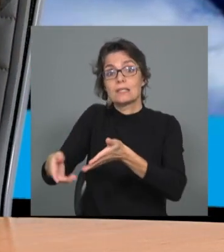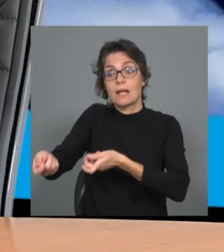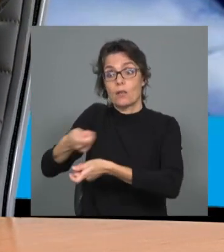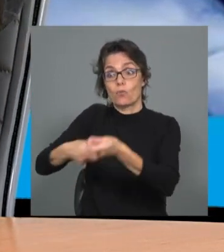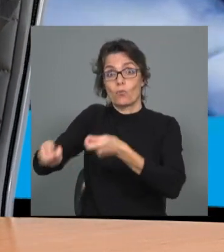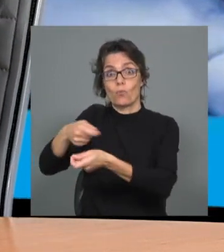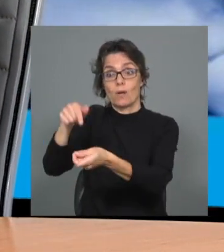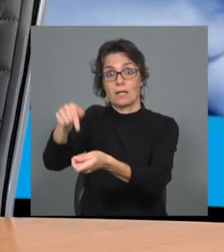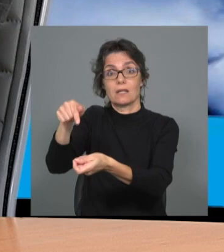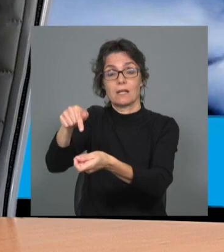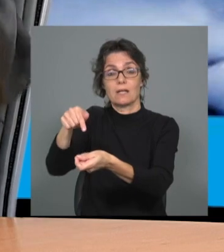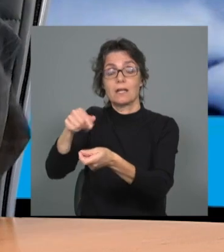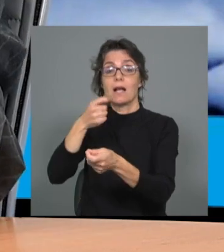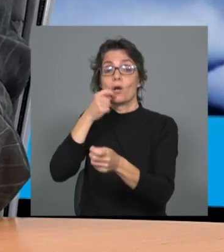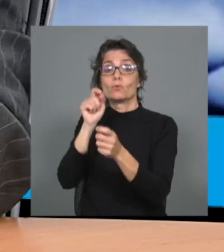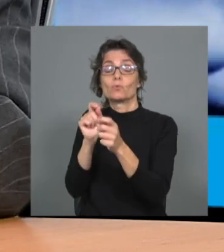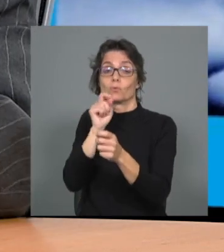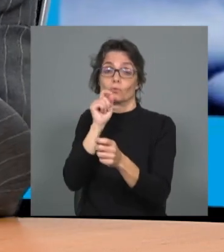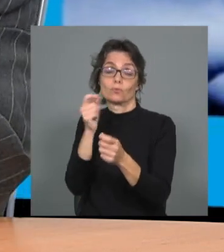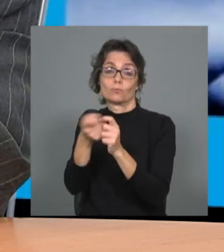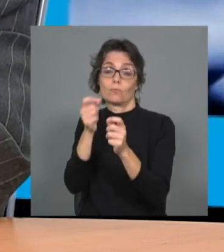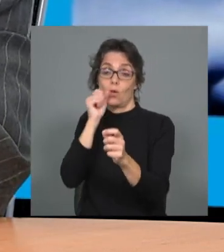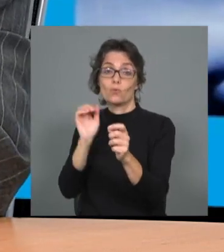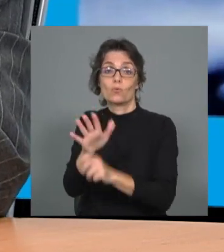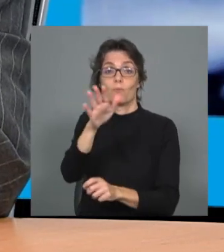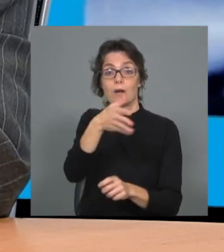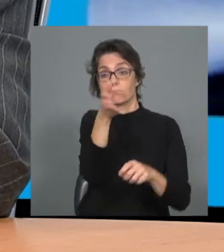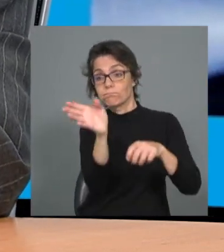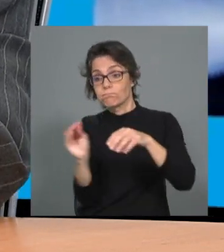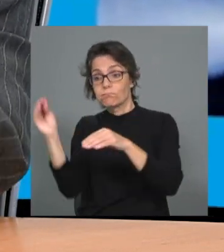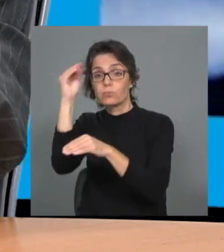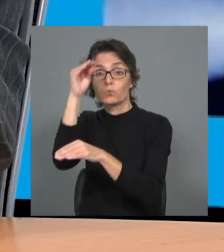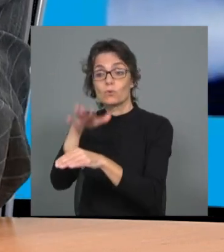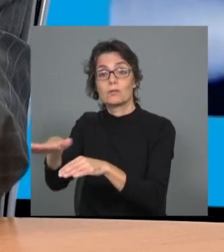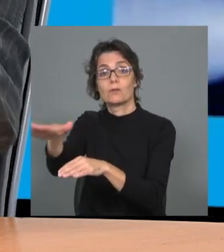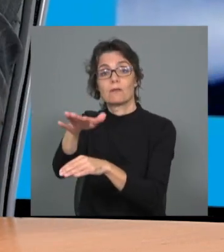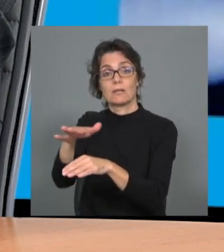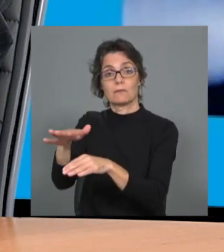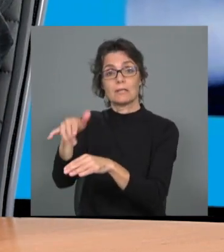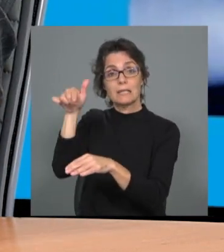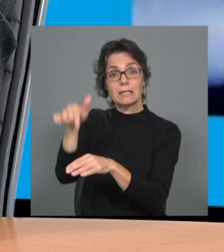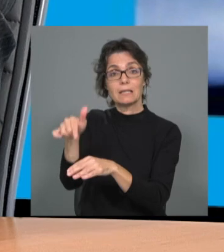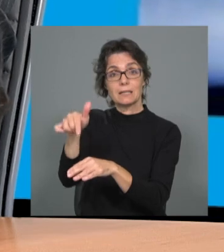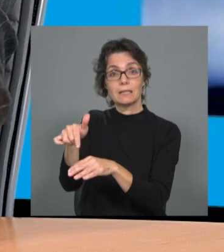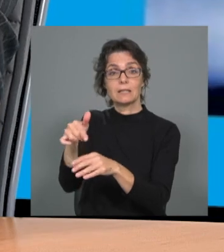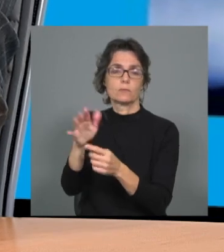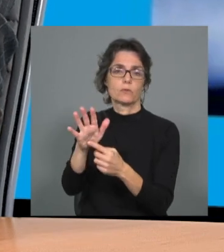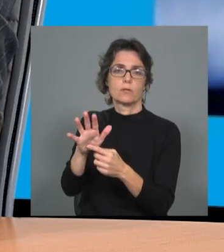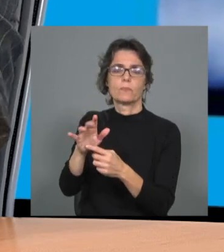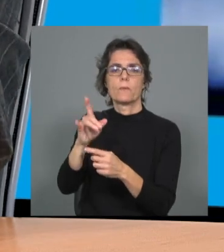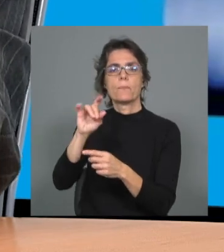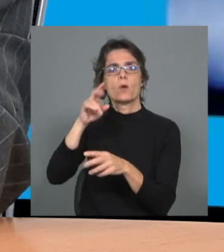zona costeira, chamada Via Maris, cruzava para o interior. Foram encontrados, por exemplo, nas escavações